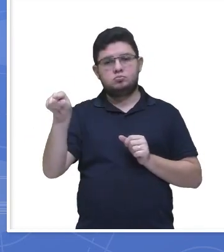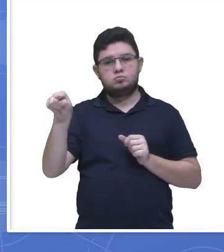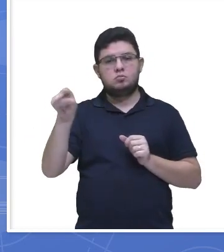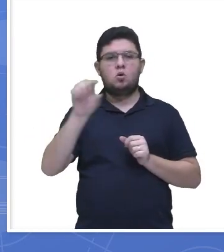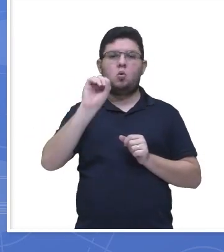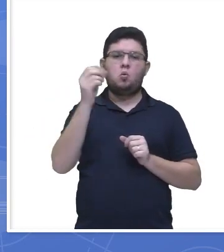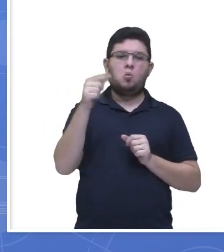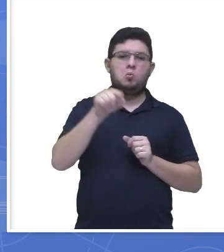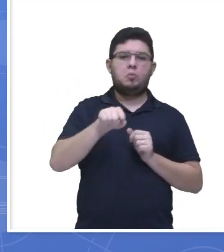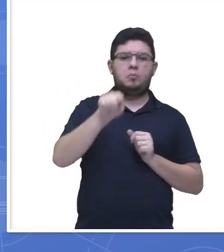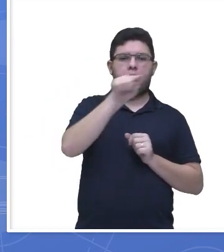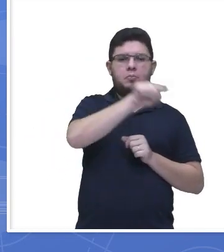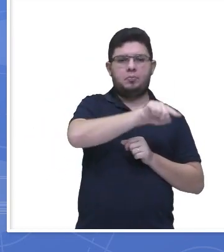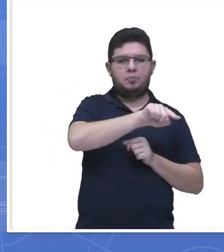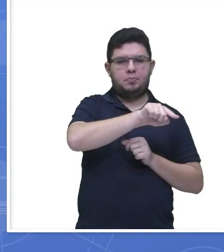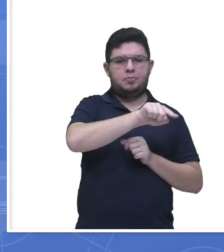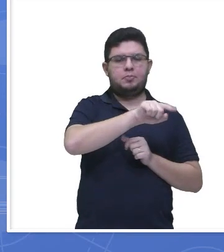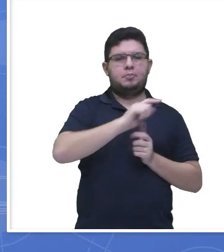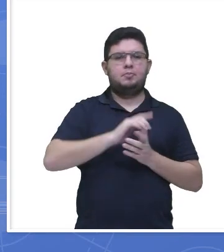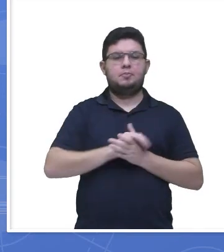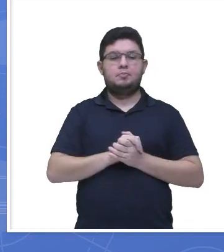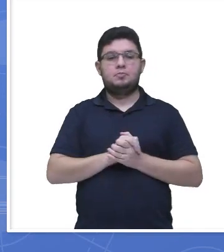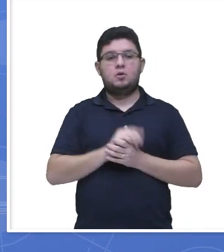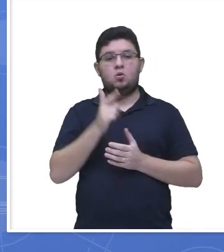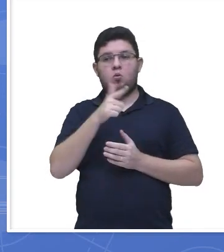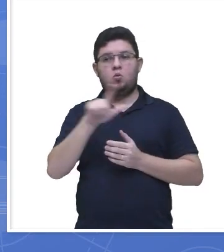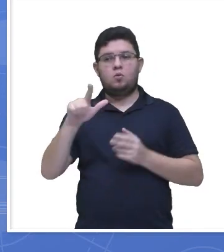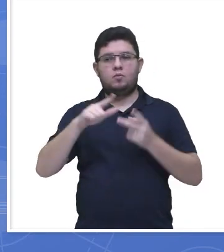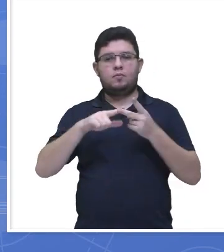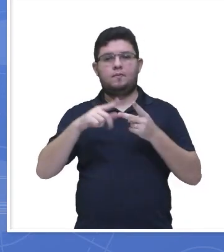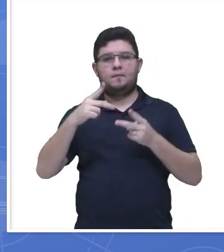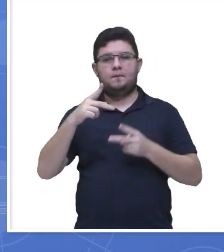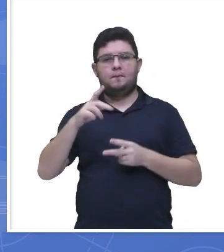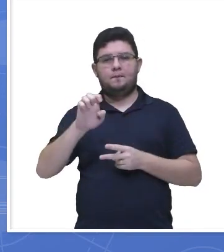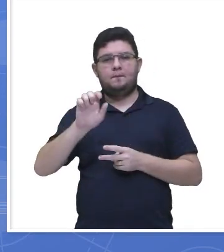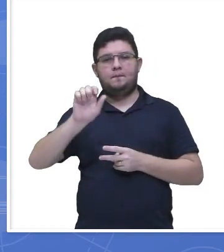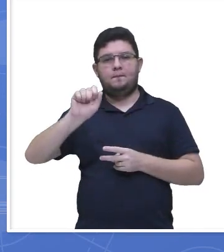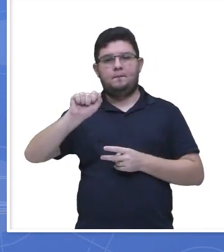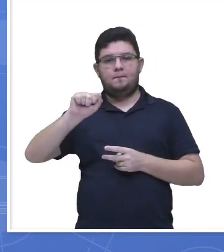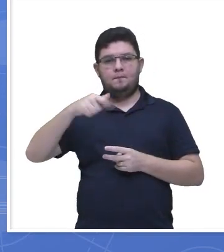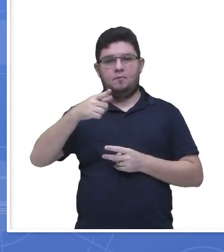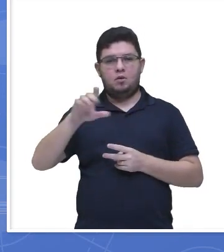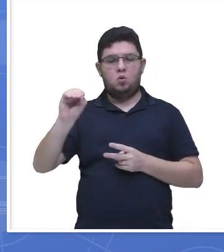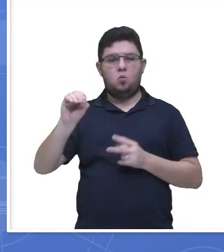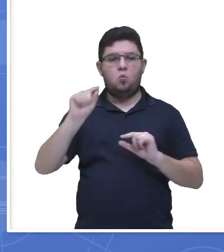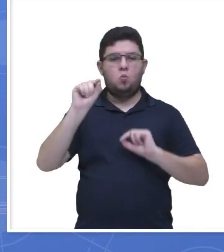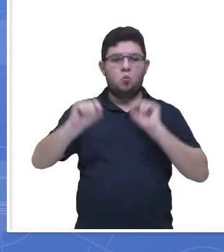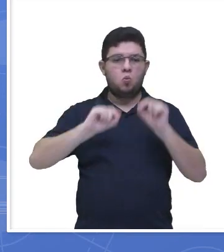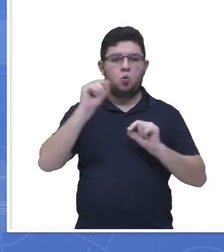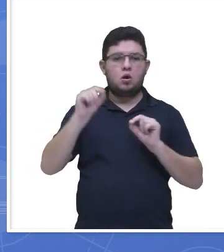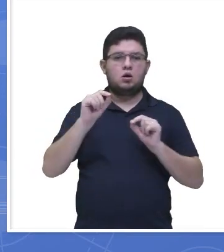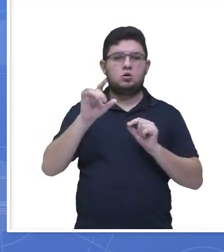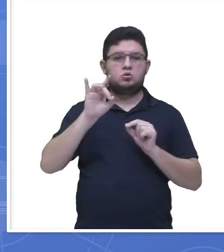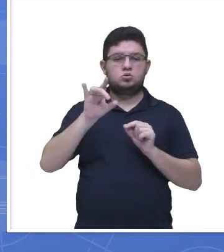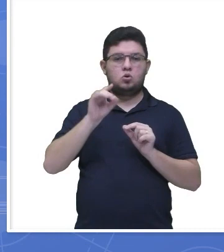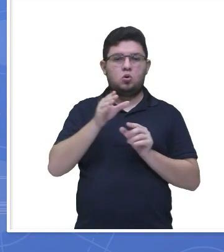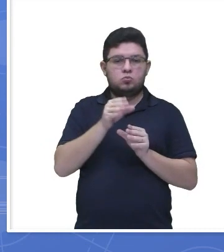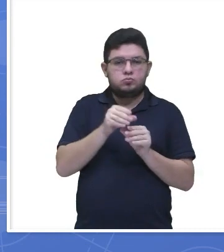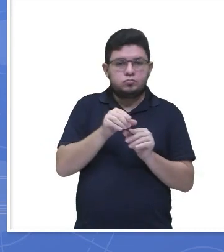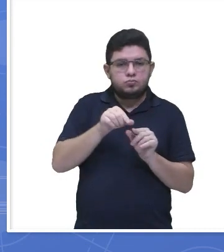L, andando 3 casas. O peão, ele só anda, né, ali na coluna, à sua